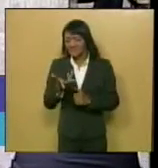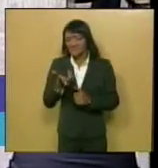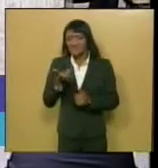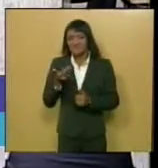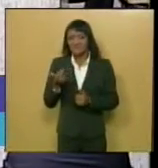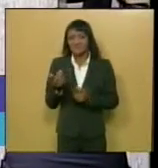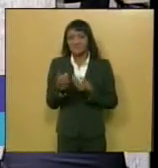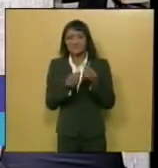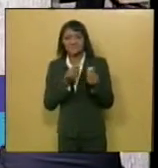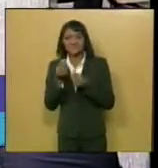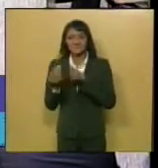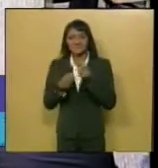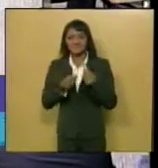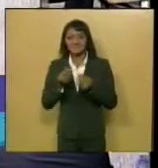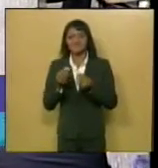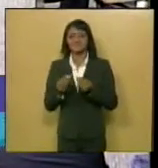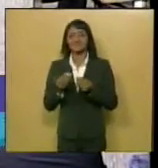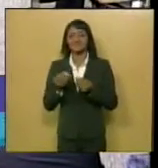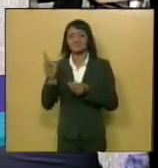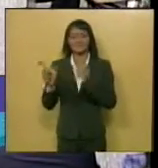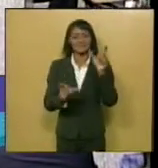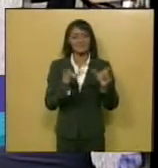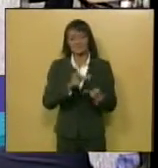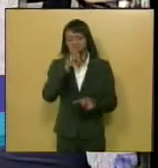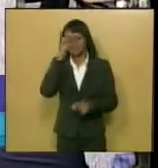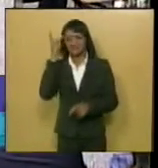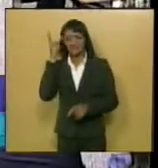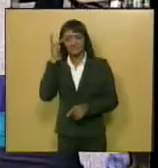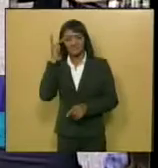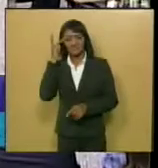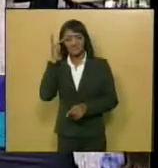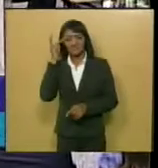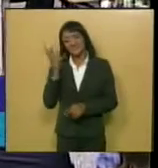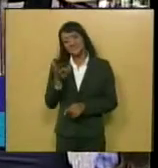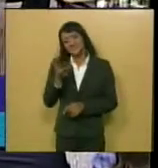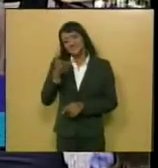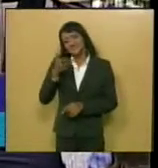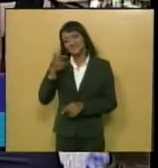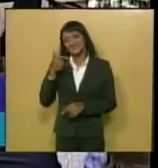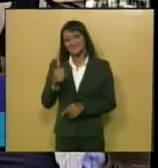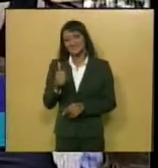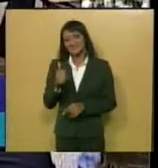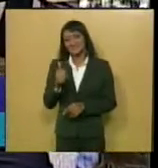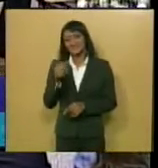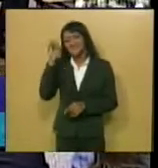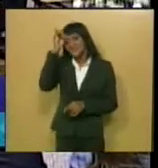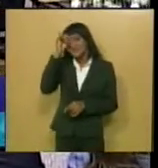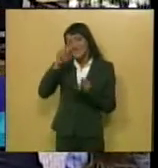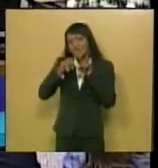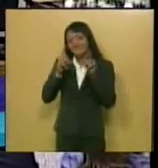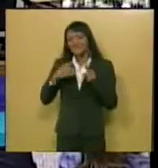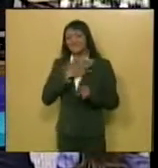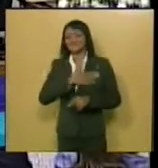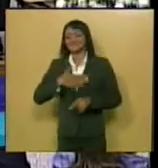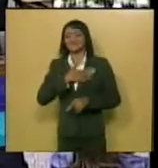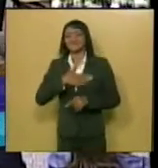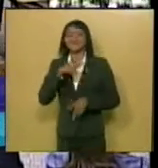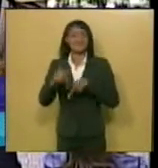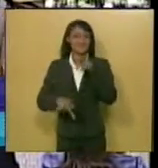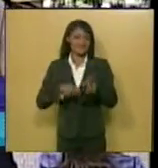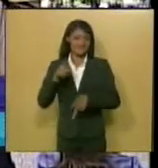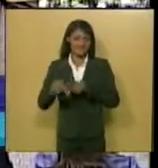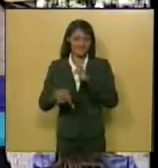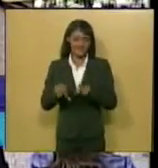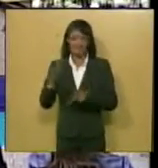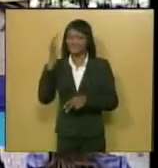as pessoas, fazendo valer o seu jeito tabaréu, que tanto agradava ao povo, por ser